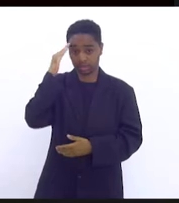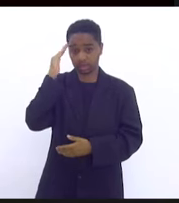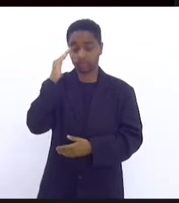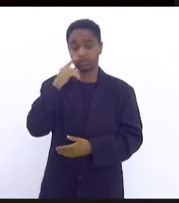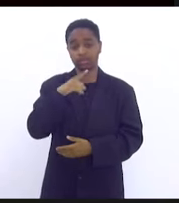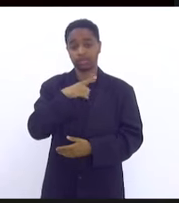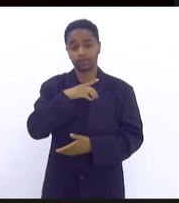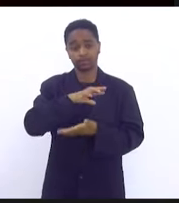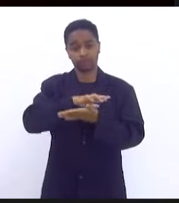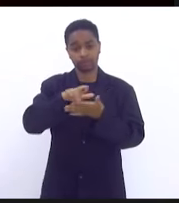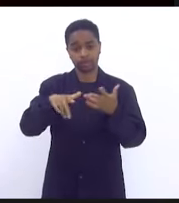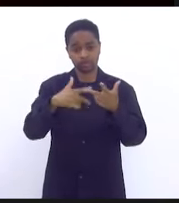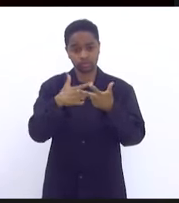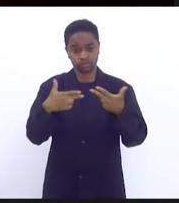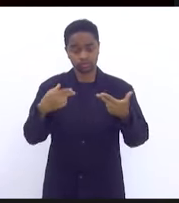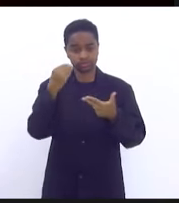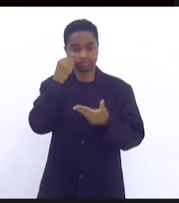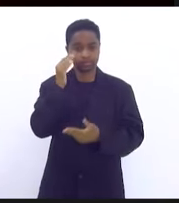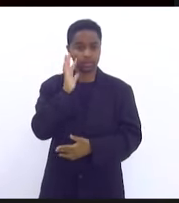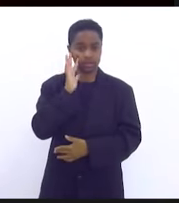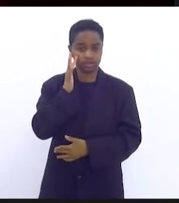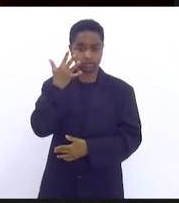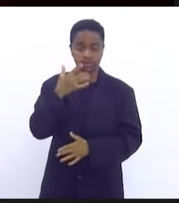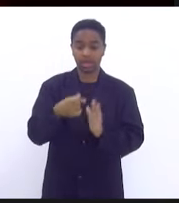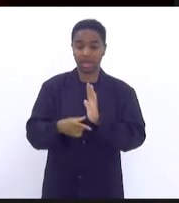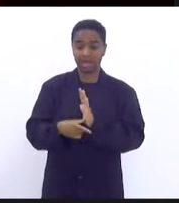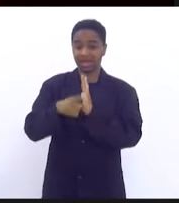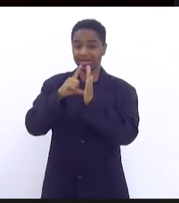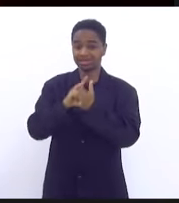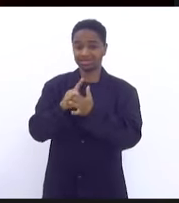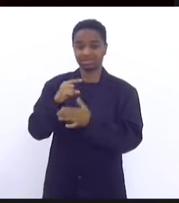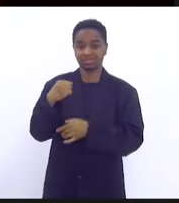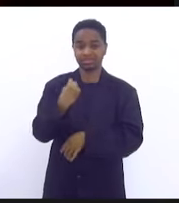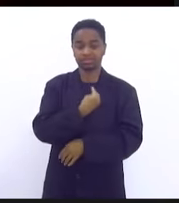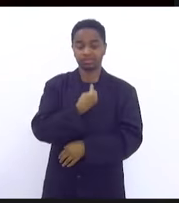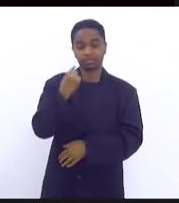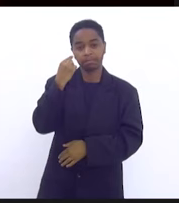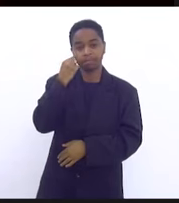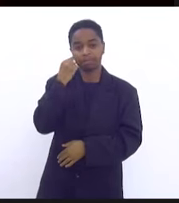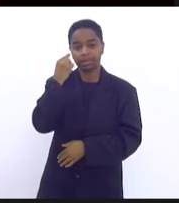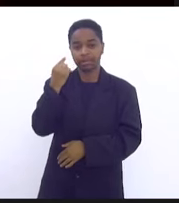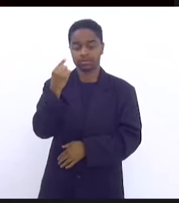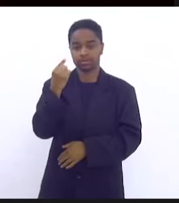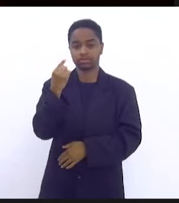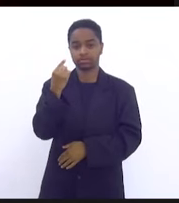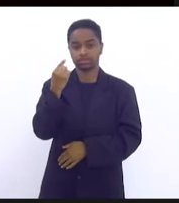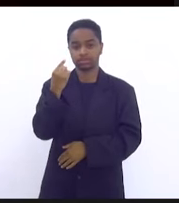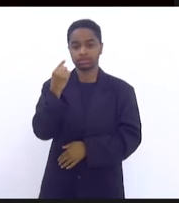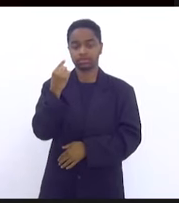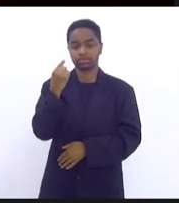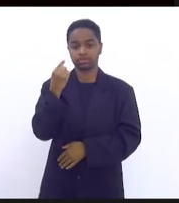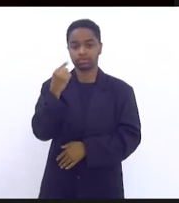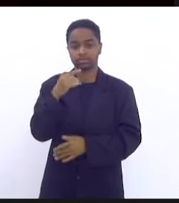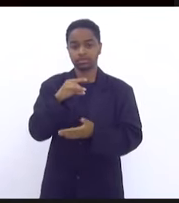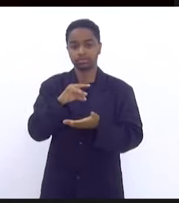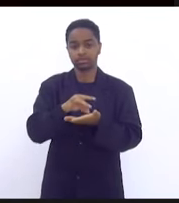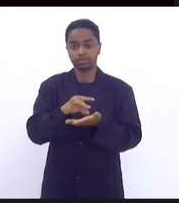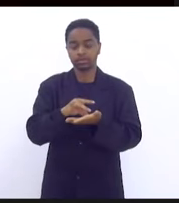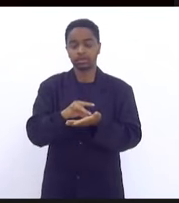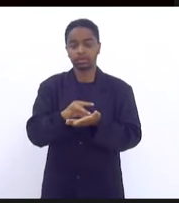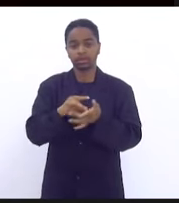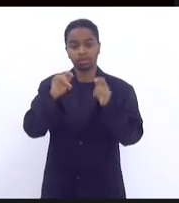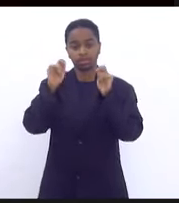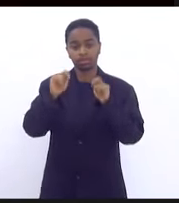muitas coisas para resolver antes de se pensar em tornar a possibilidade